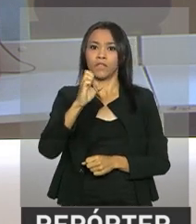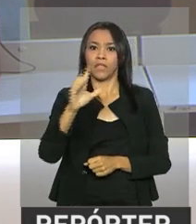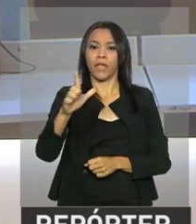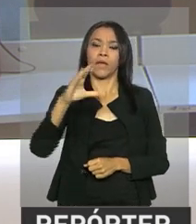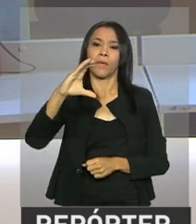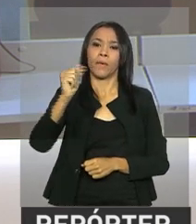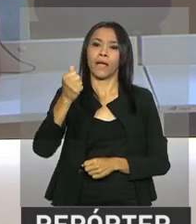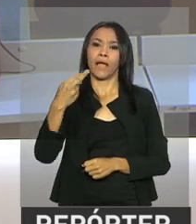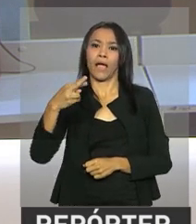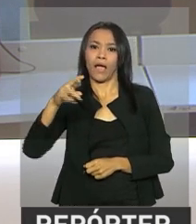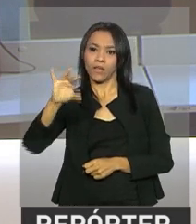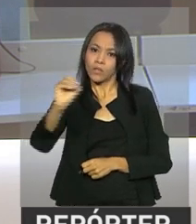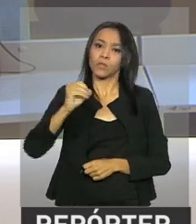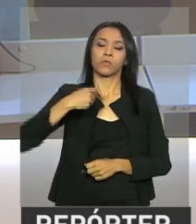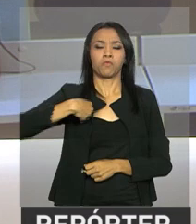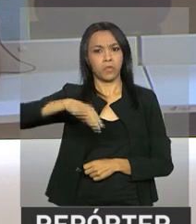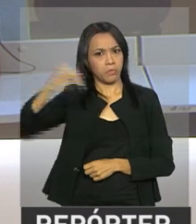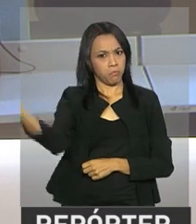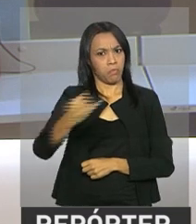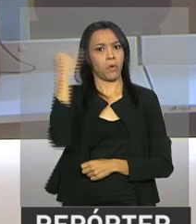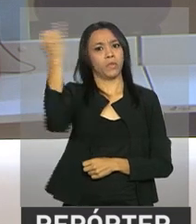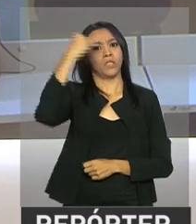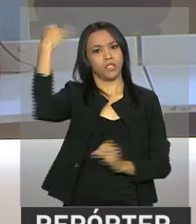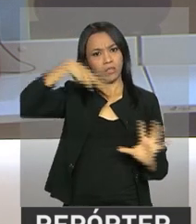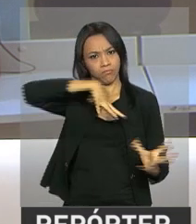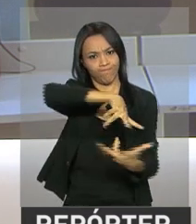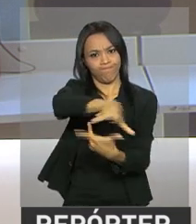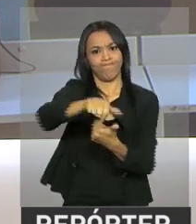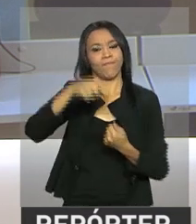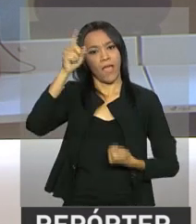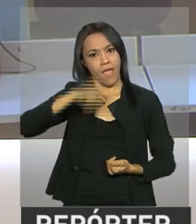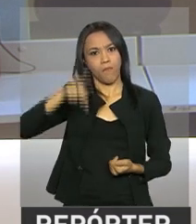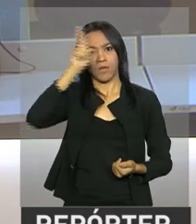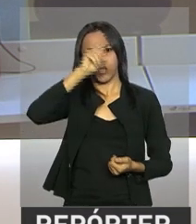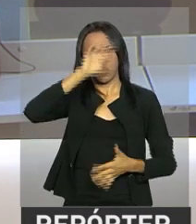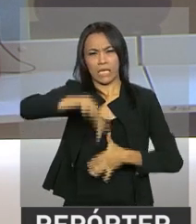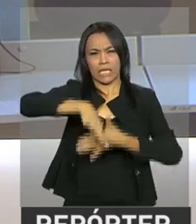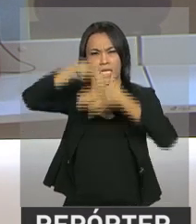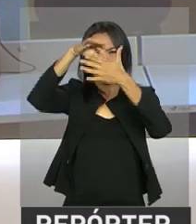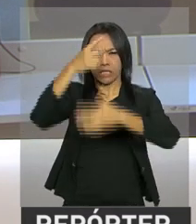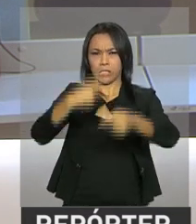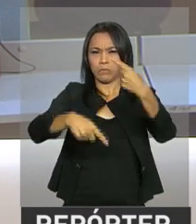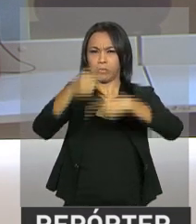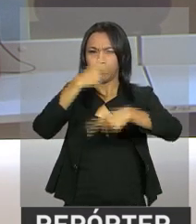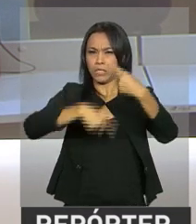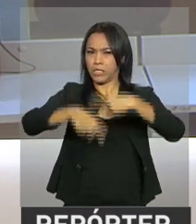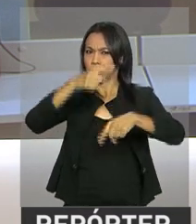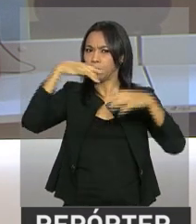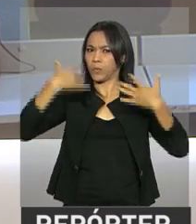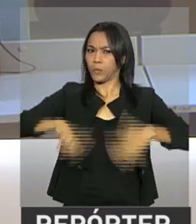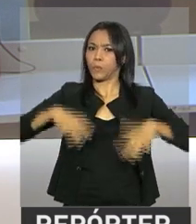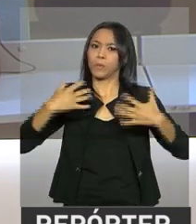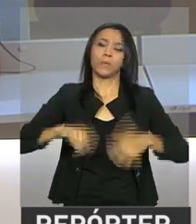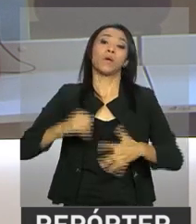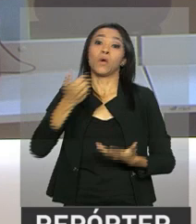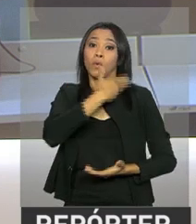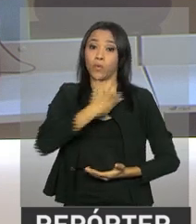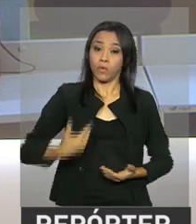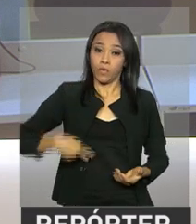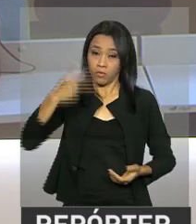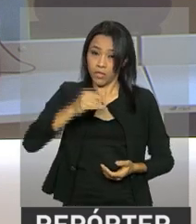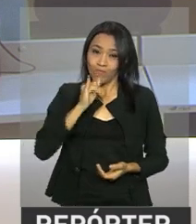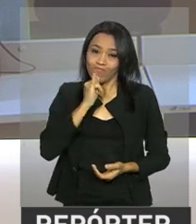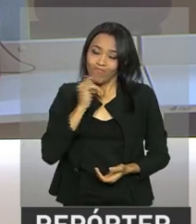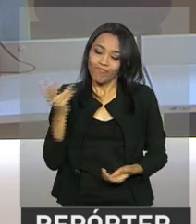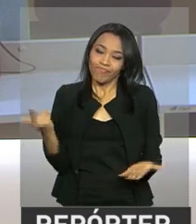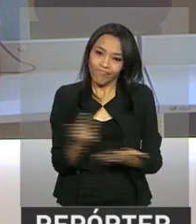cubana e o cenário internacional. Ele entra para a história como uma das lideranças políticas mais emblemáticas. O governo brasileiro se